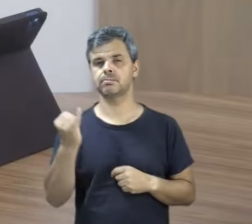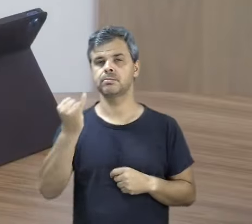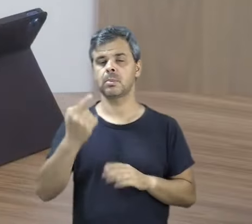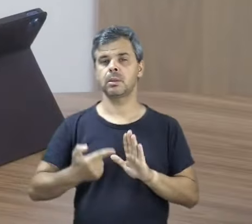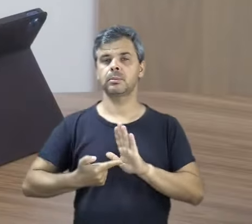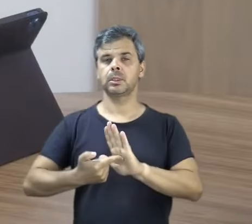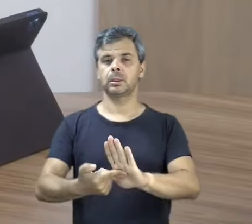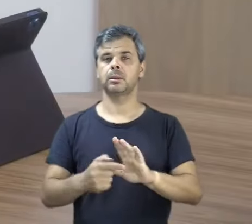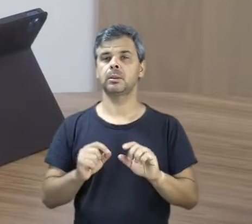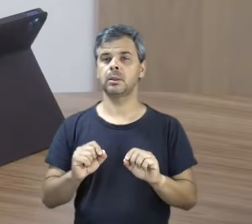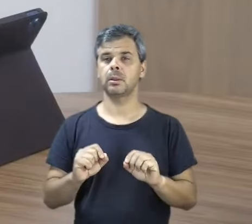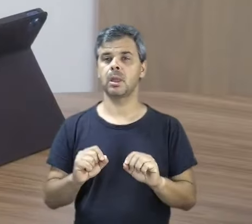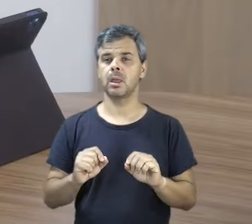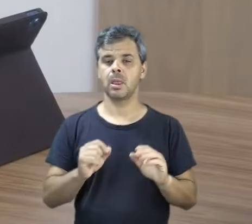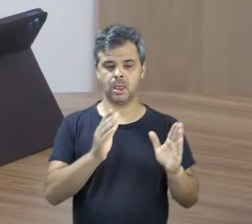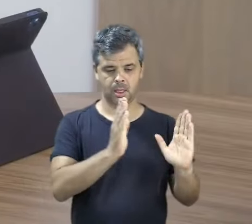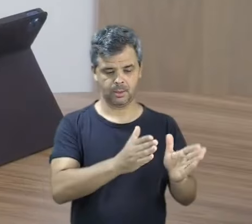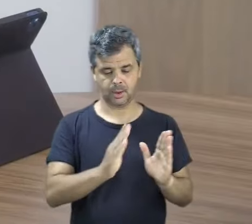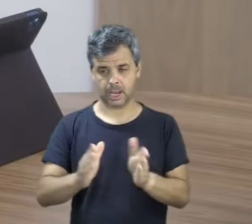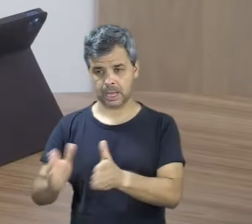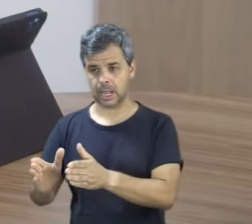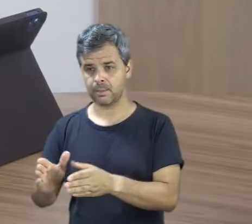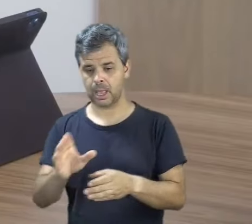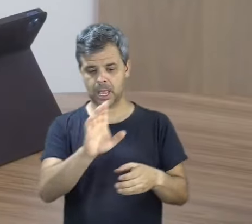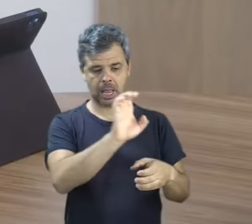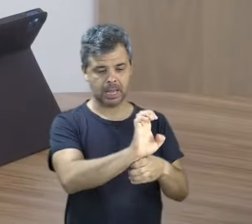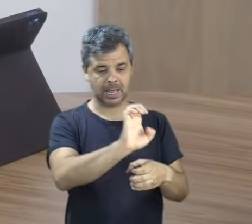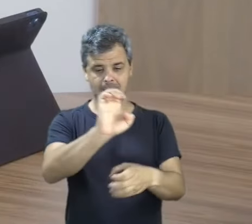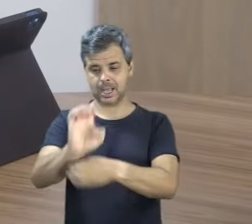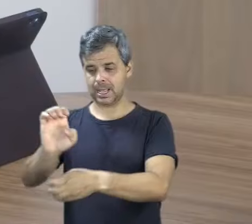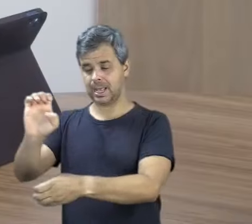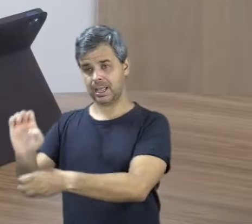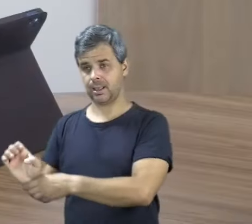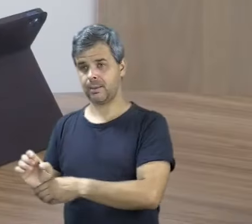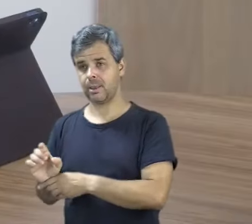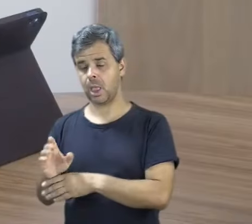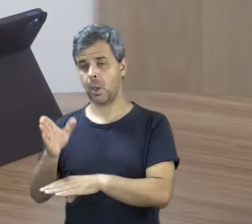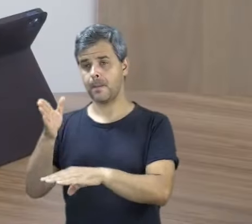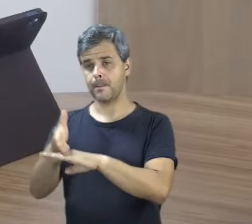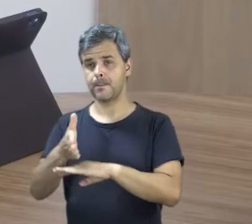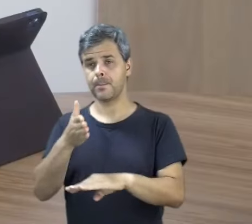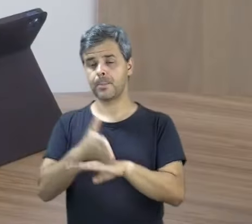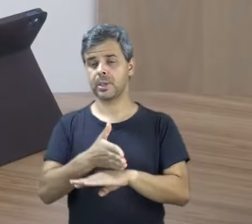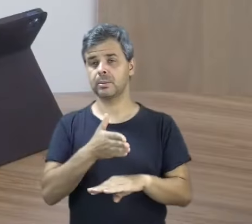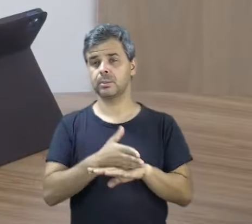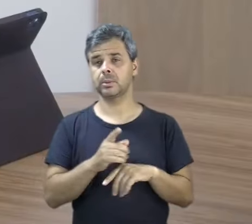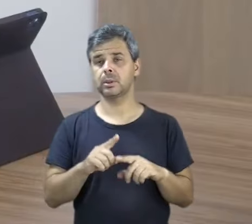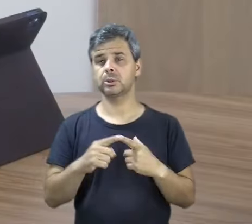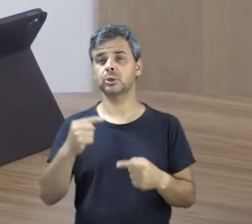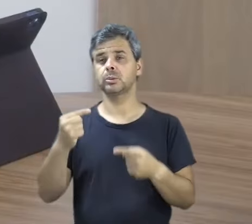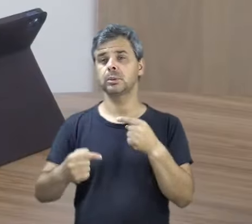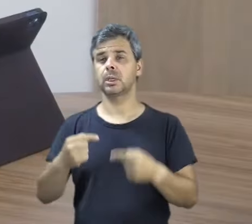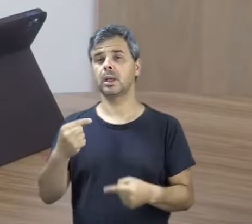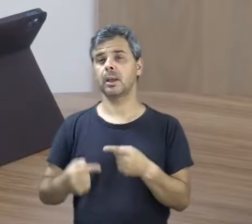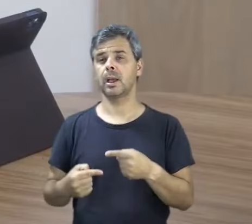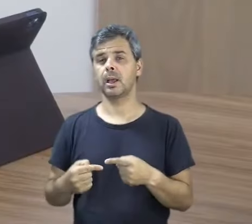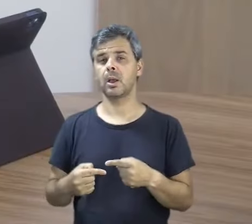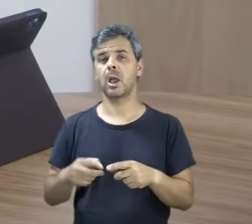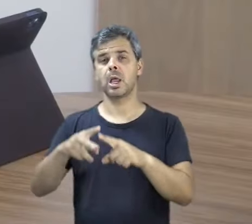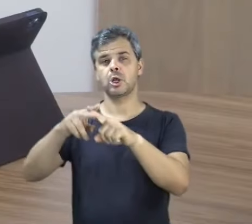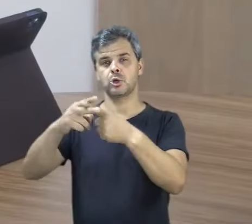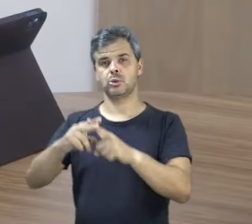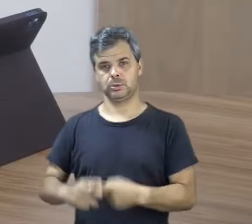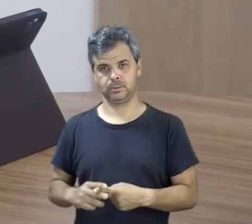destacar aqui, que nas etapas estaduais que eu fui, eu sempre participava muito do debate sobre